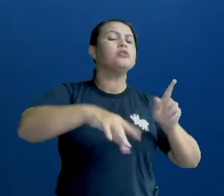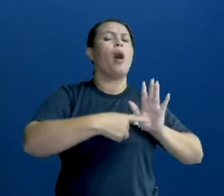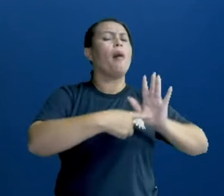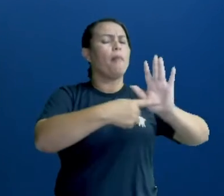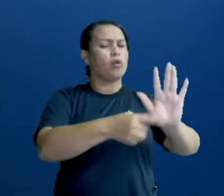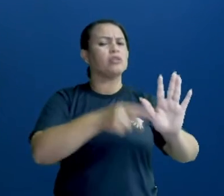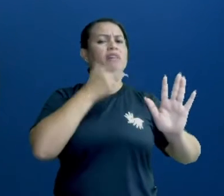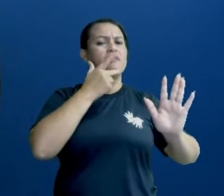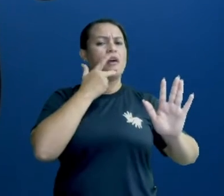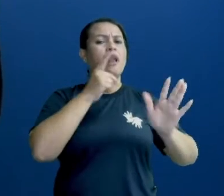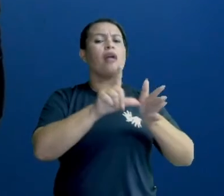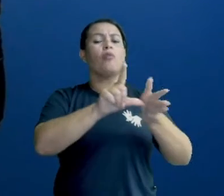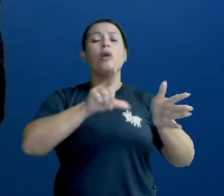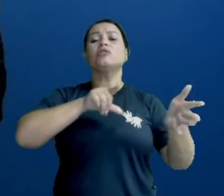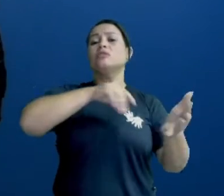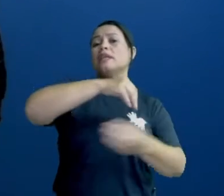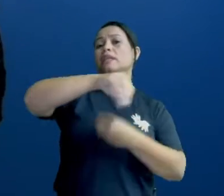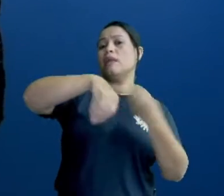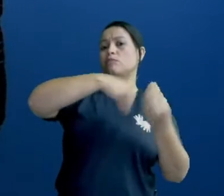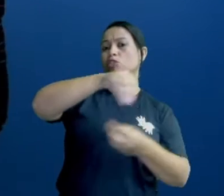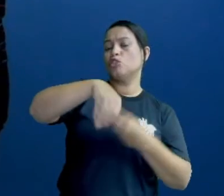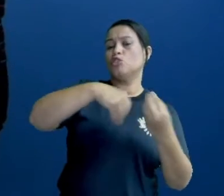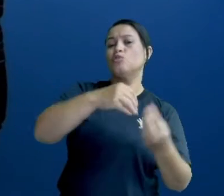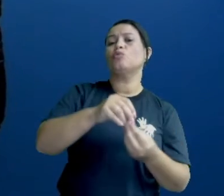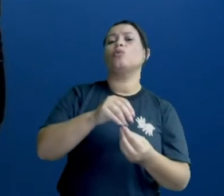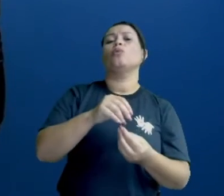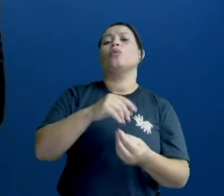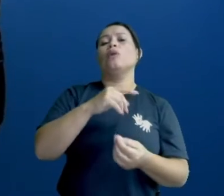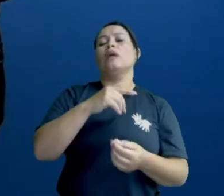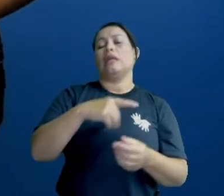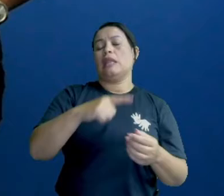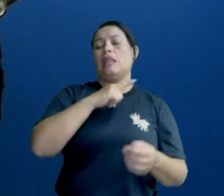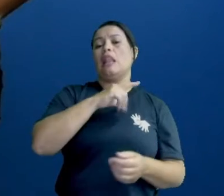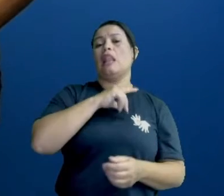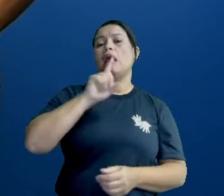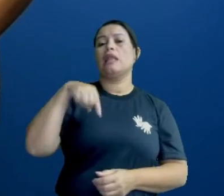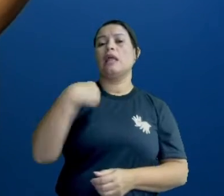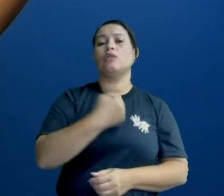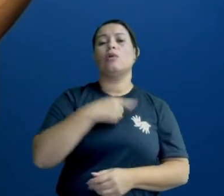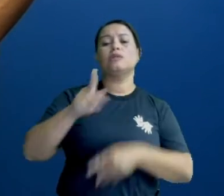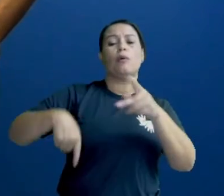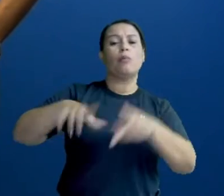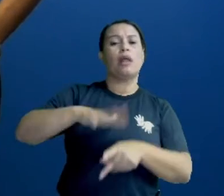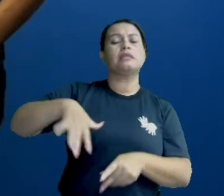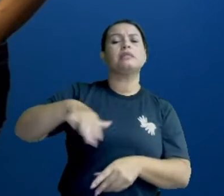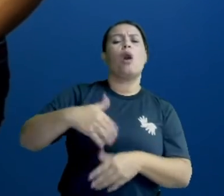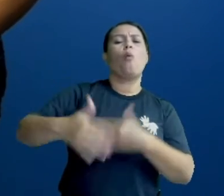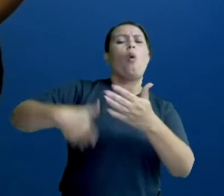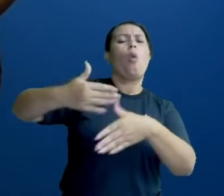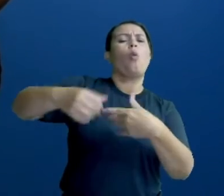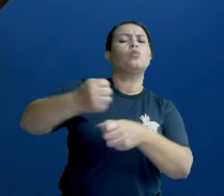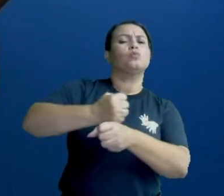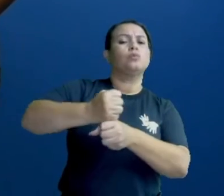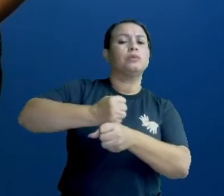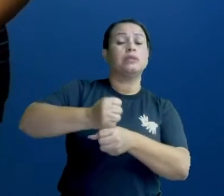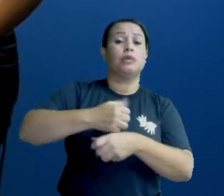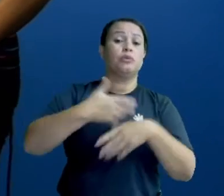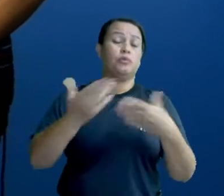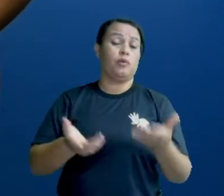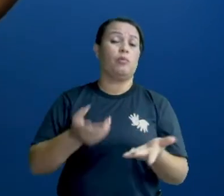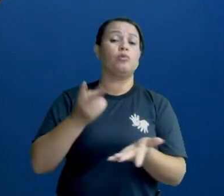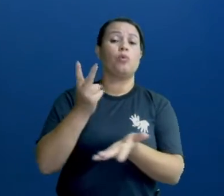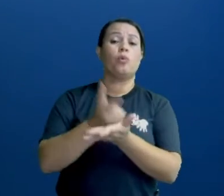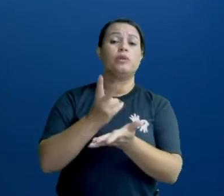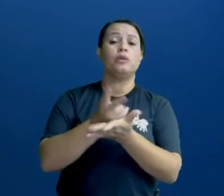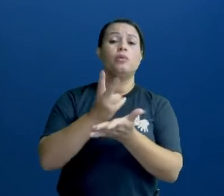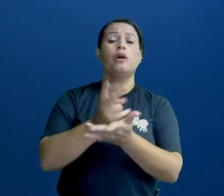já mencionei em relação à mistura ou à miscigenação que a nossa população foi submetida ao longo do tempo, tá? Bem, dando sequência, a